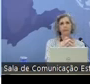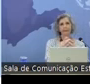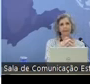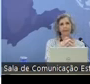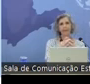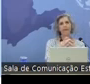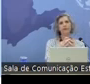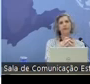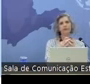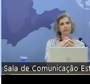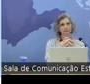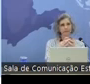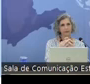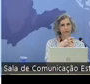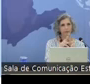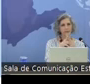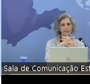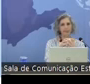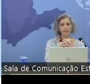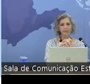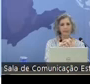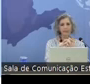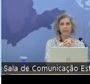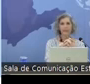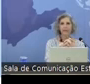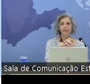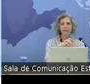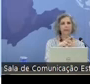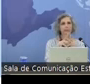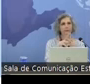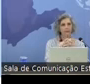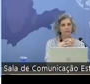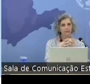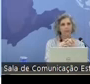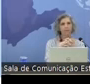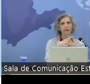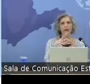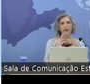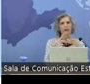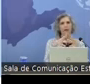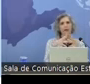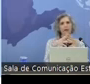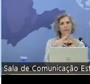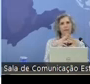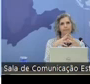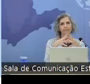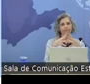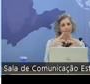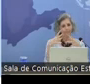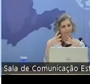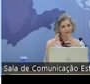ou para o selo prata maior igual a 90 porcento que o município precisa então o que que acontece né ah